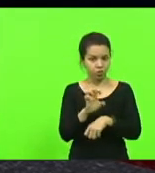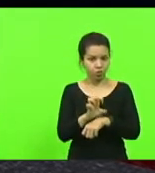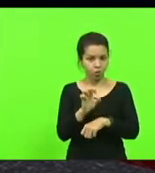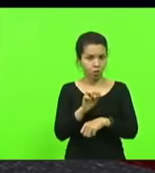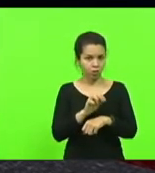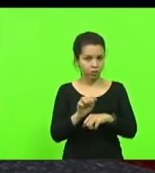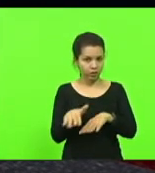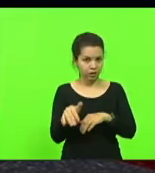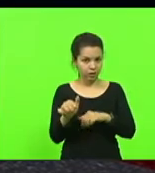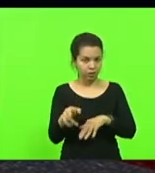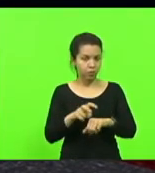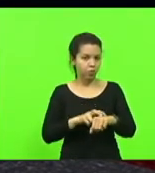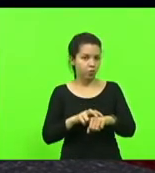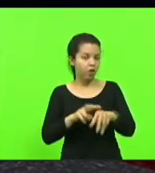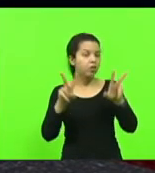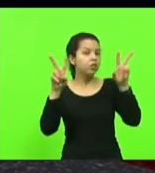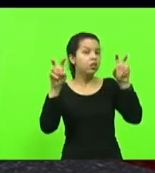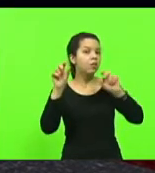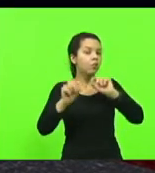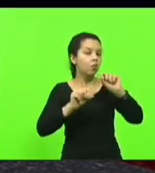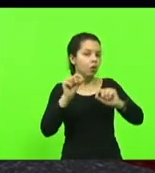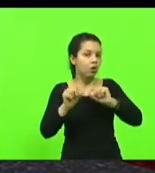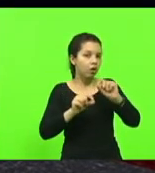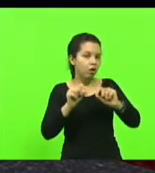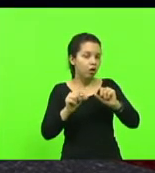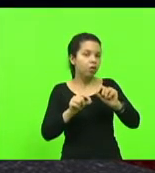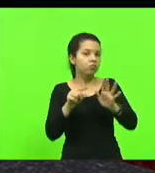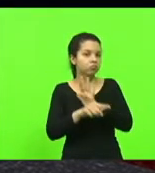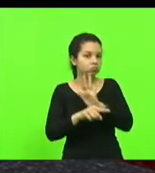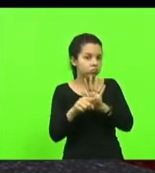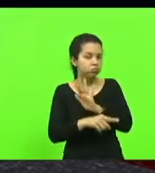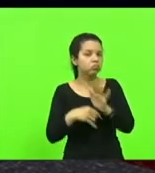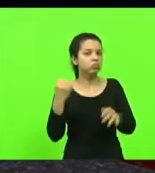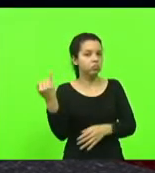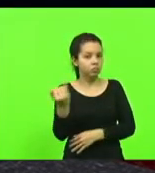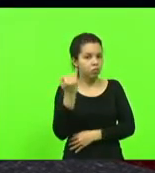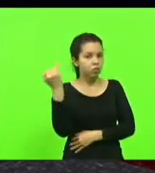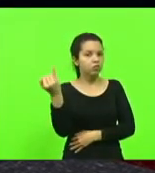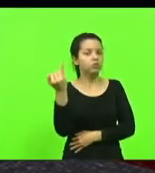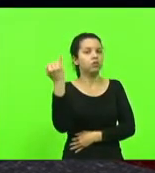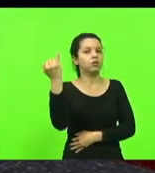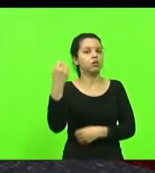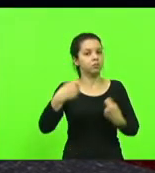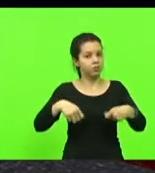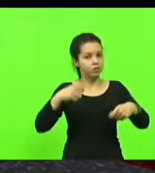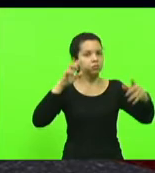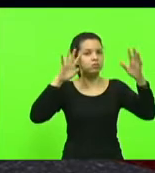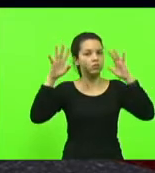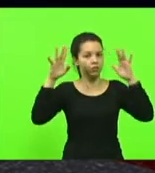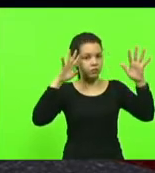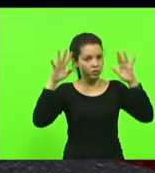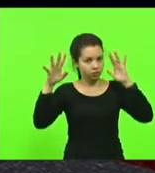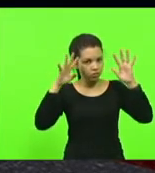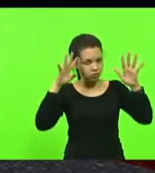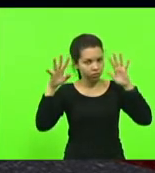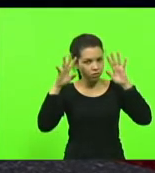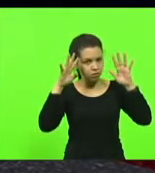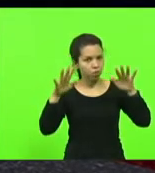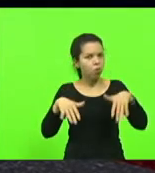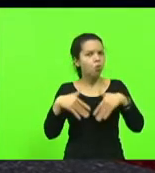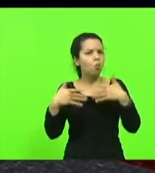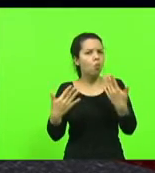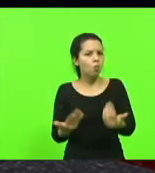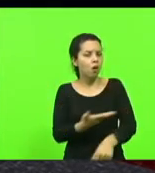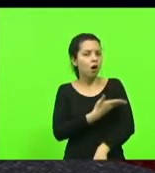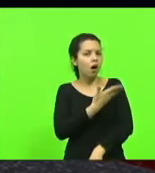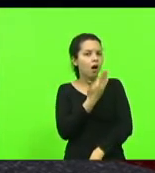como tema questionamentos importantes e que serve de reflexão. Quais os alimentos